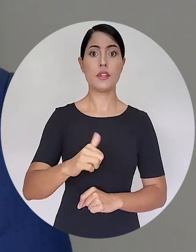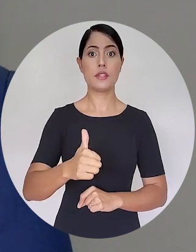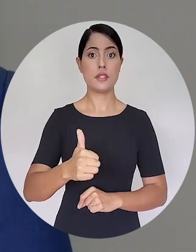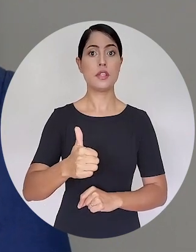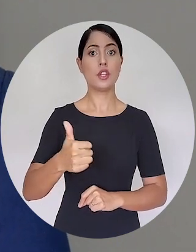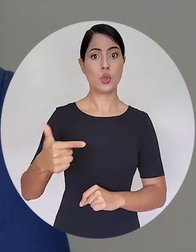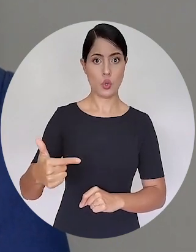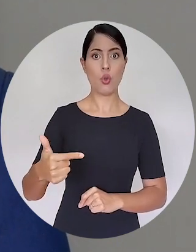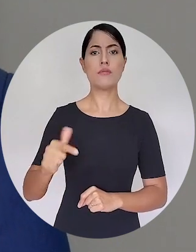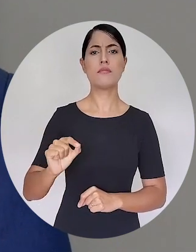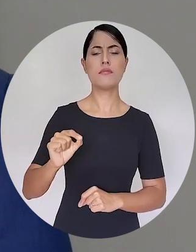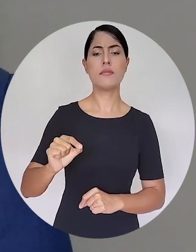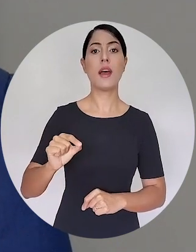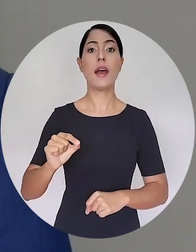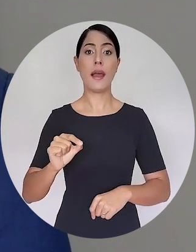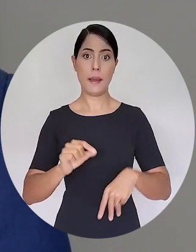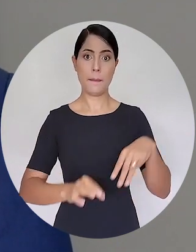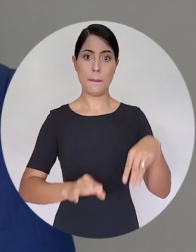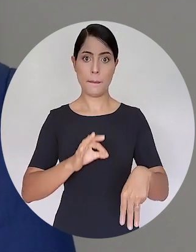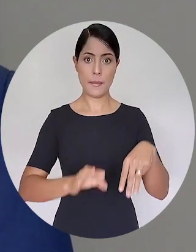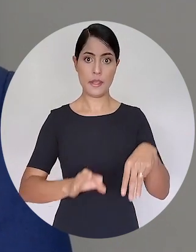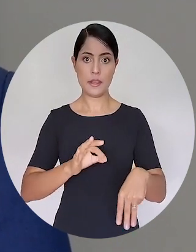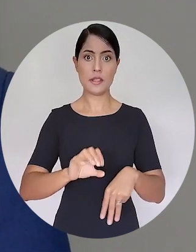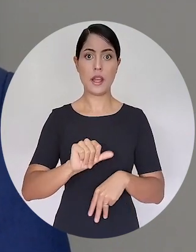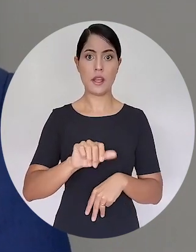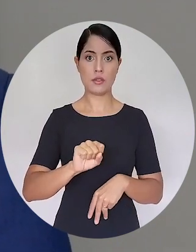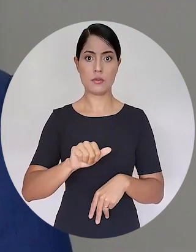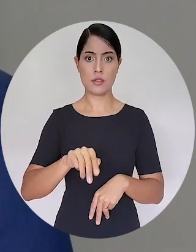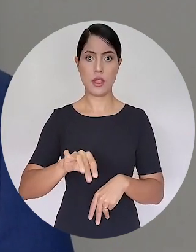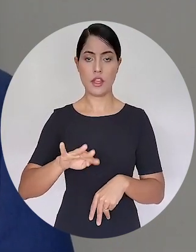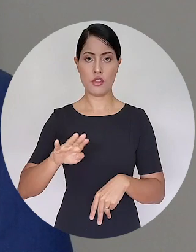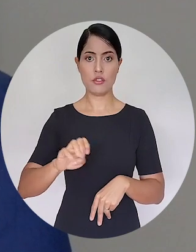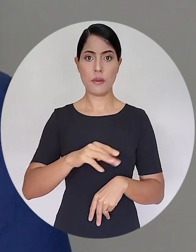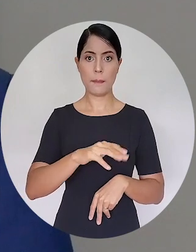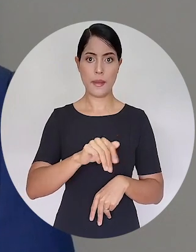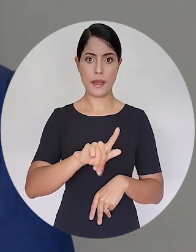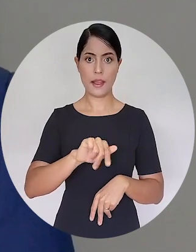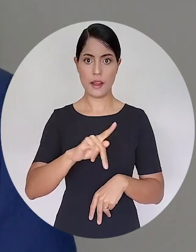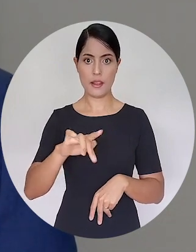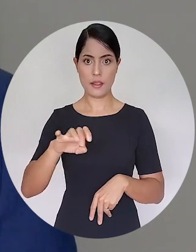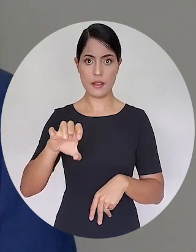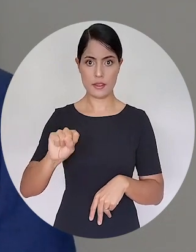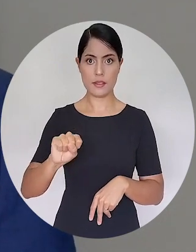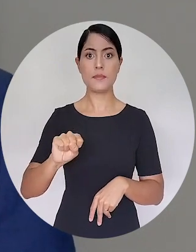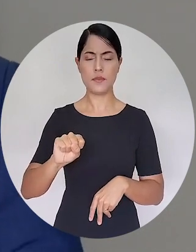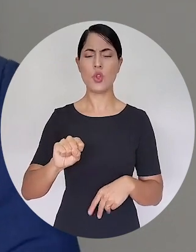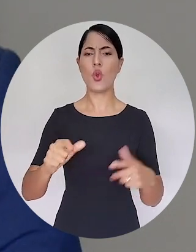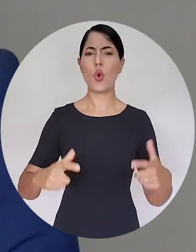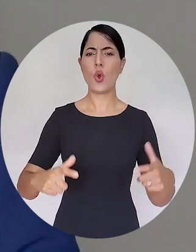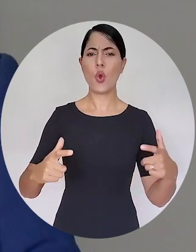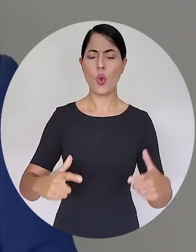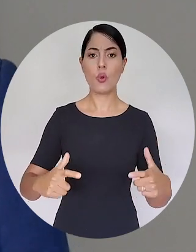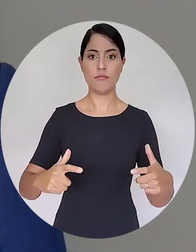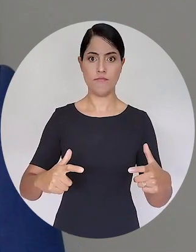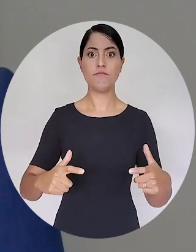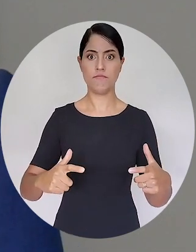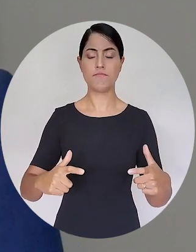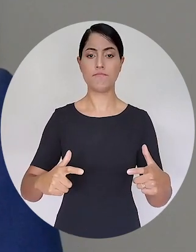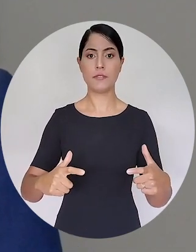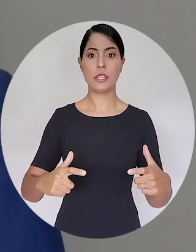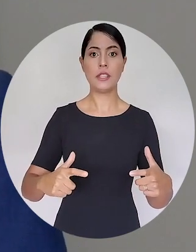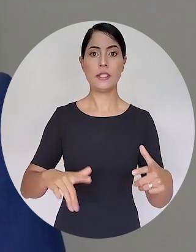23.912, ministra Assucete Magalhães, do Superior Tribunal de Justiça. A Ordem tem feito incansável trabalho em